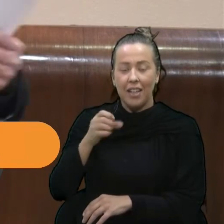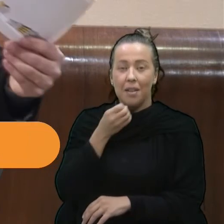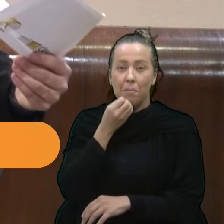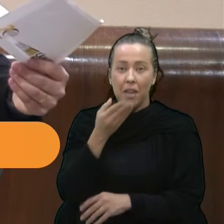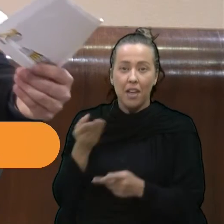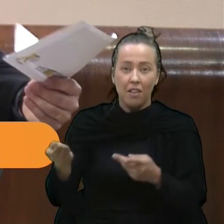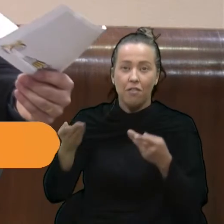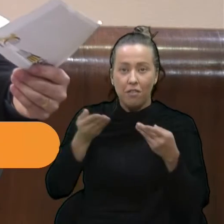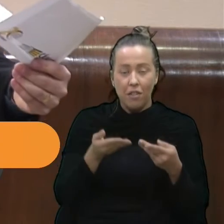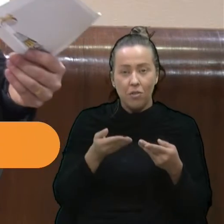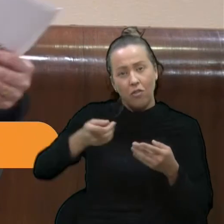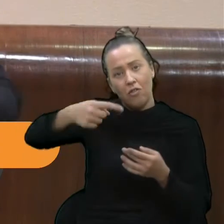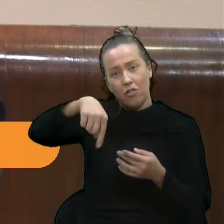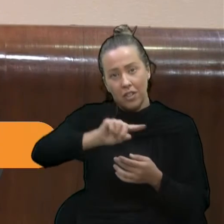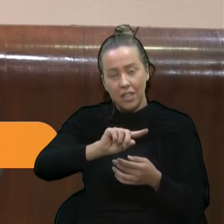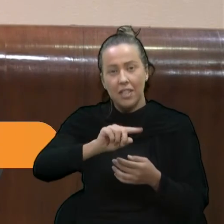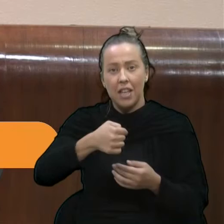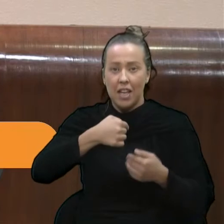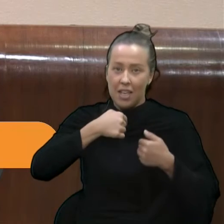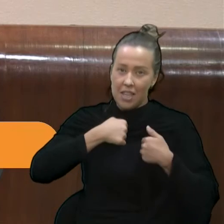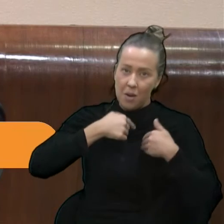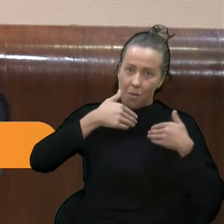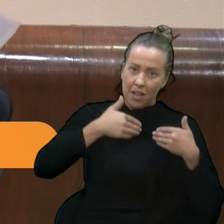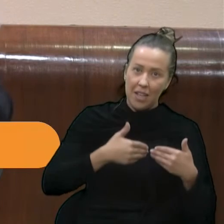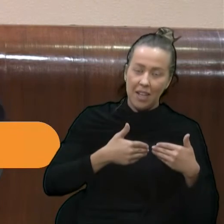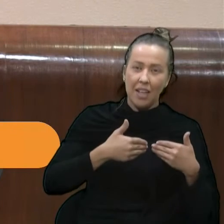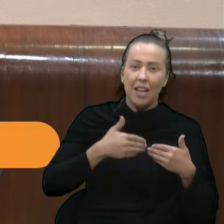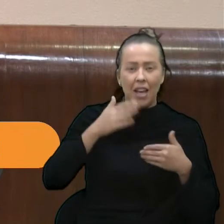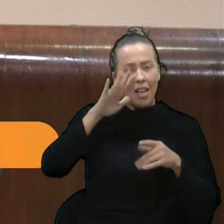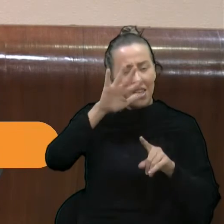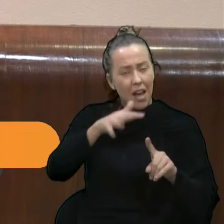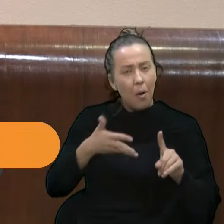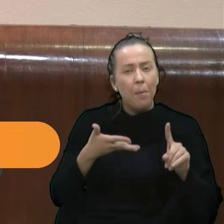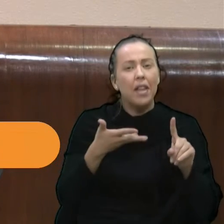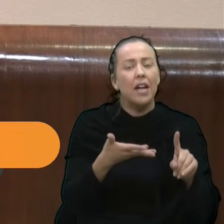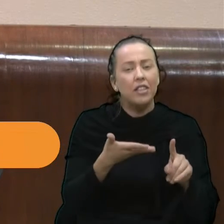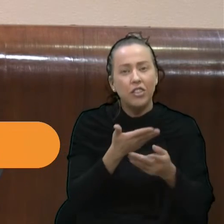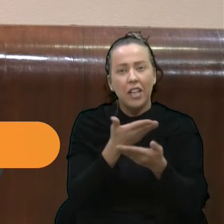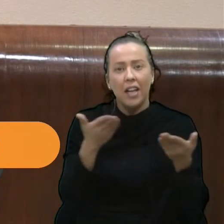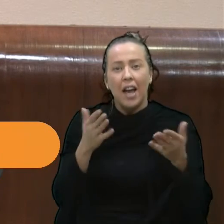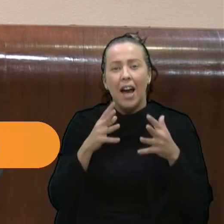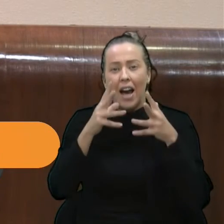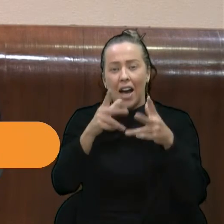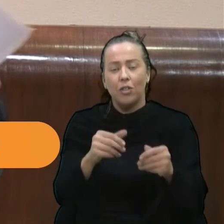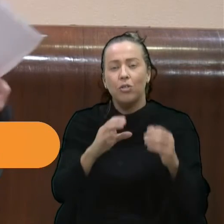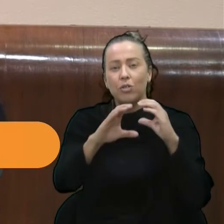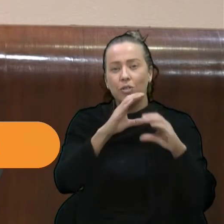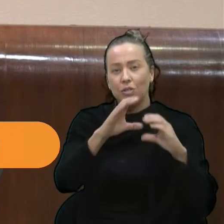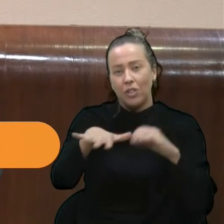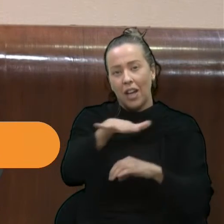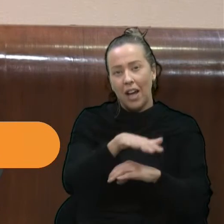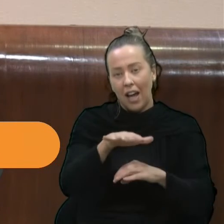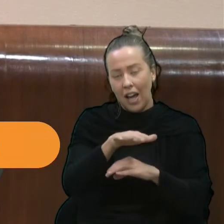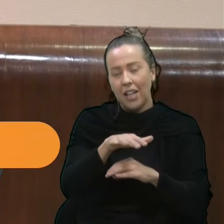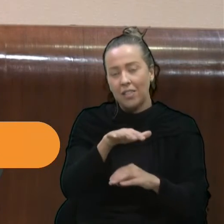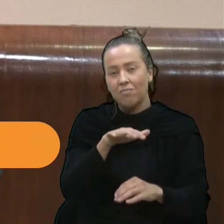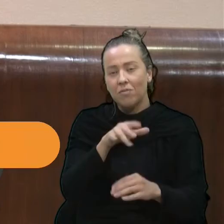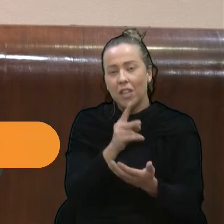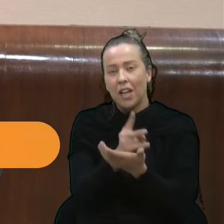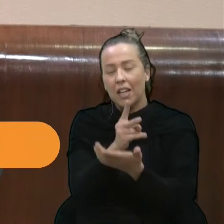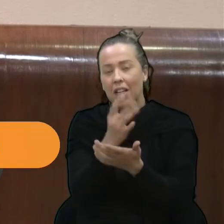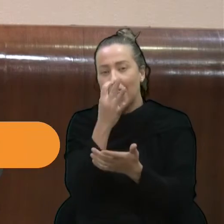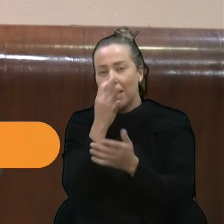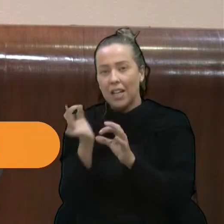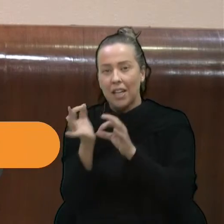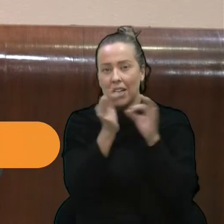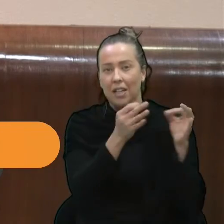Sul. Vocês por aí, eu por aqui, e essa homenagem a todos os comunicadores e quem está com a gente acompanhando a transmissão